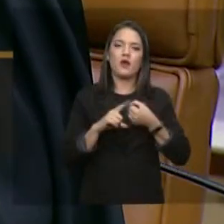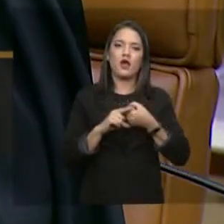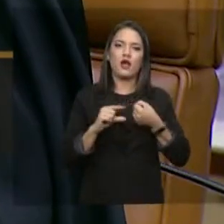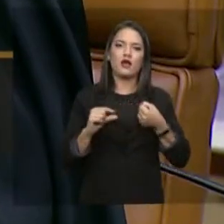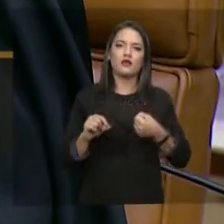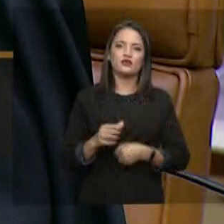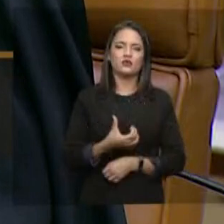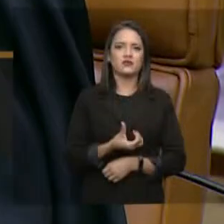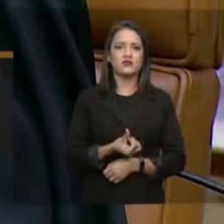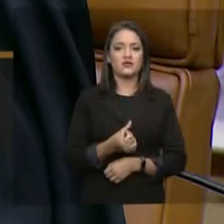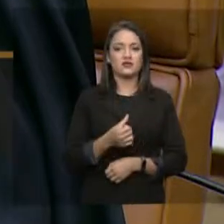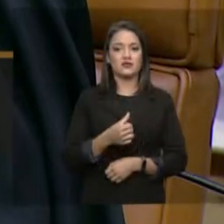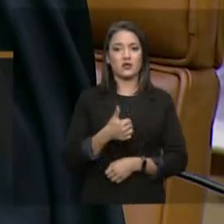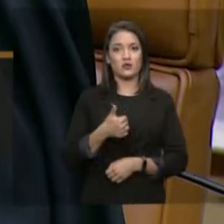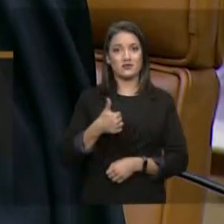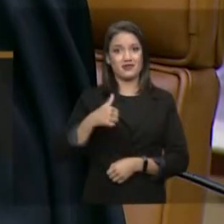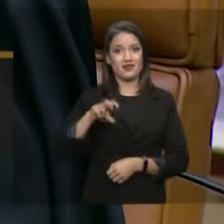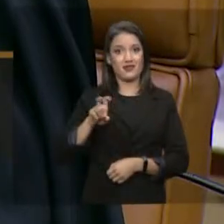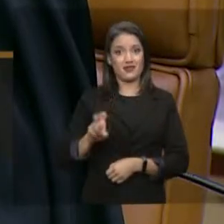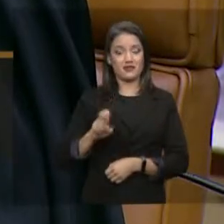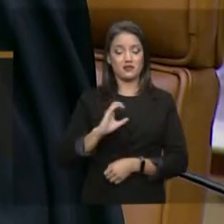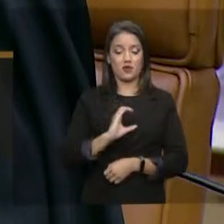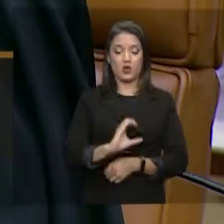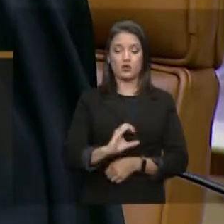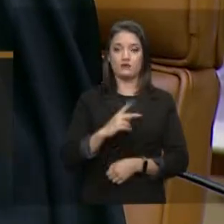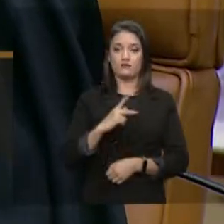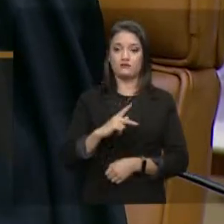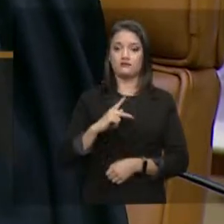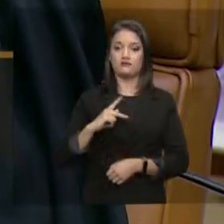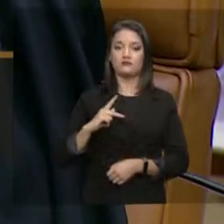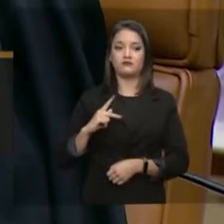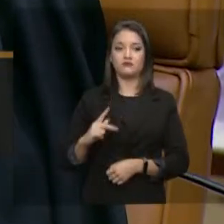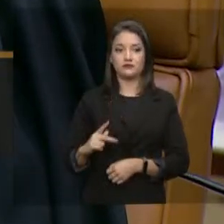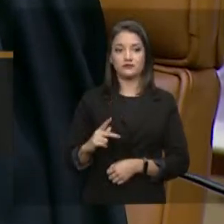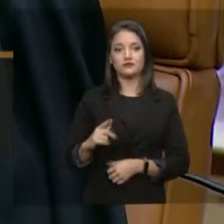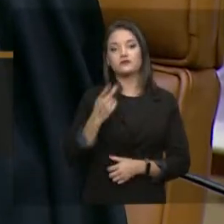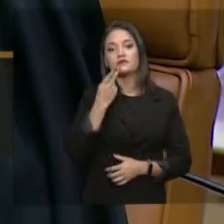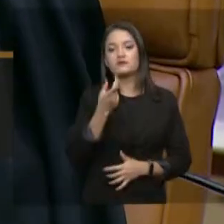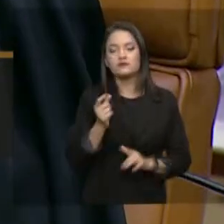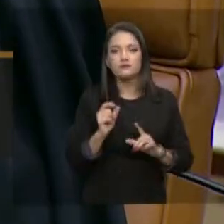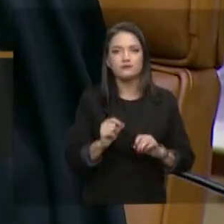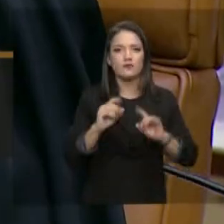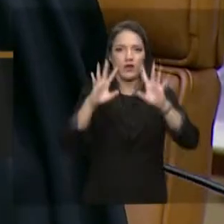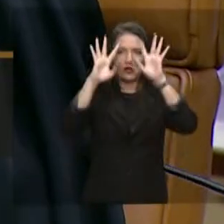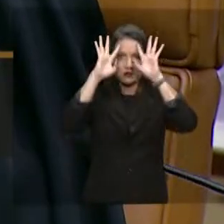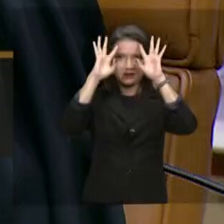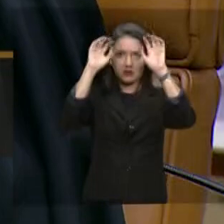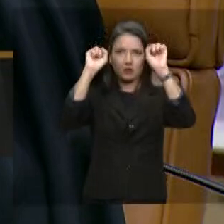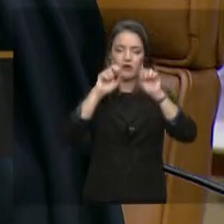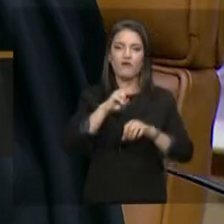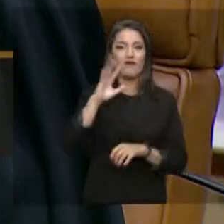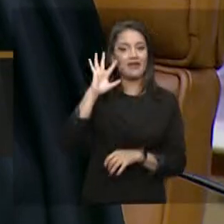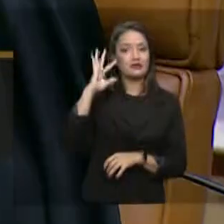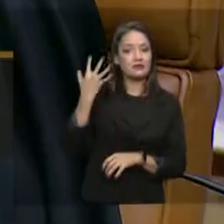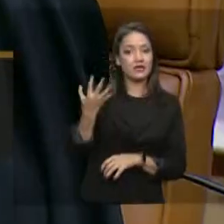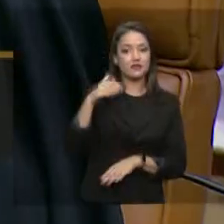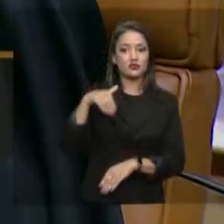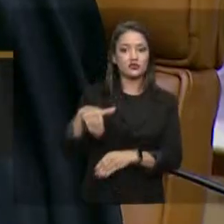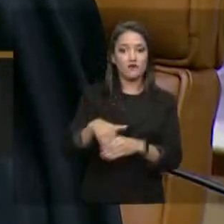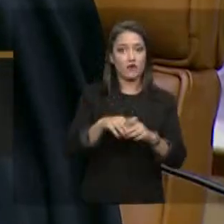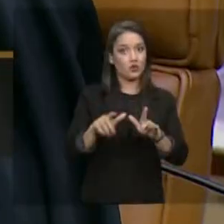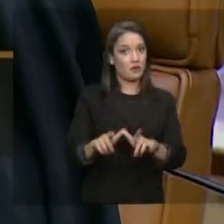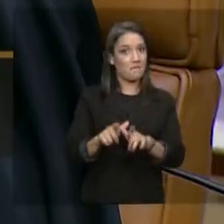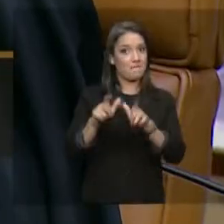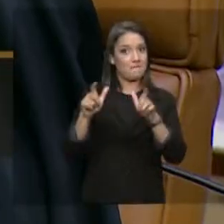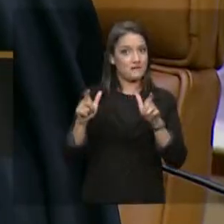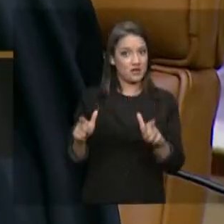artigo 615 do Código de Processo Penal, que diz: o tribunal decidirá por maioria de votos,